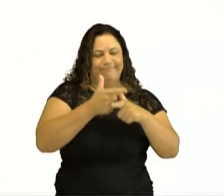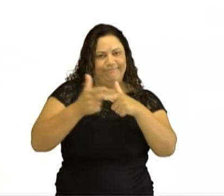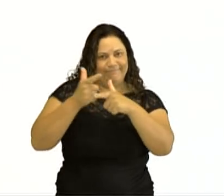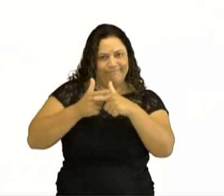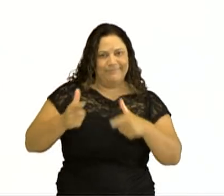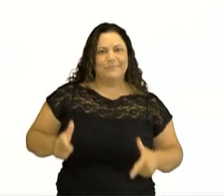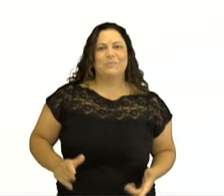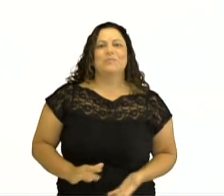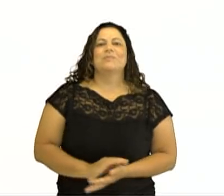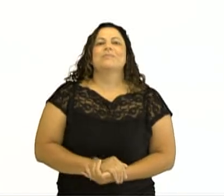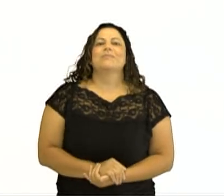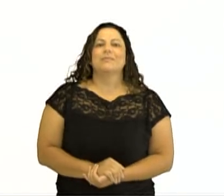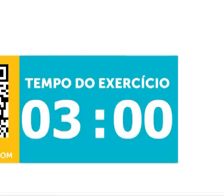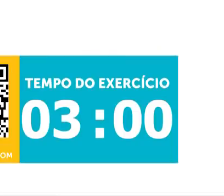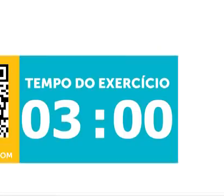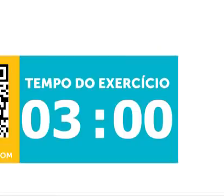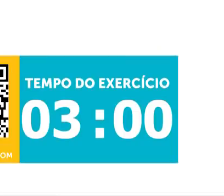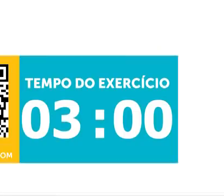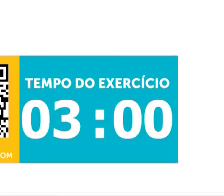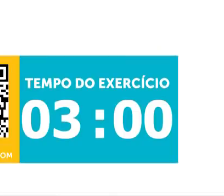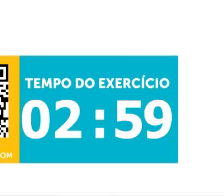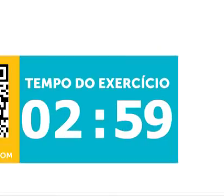problemas.